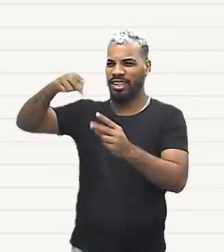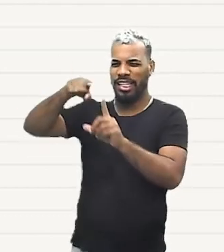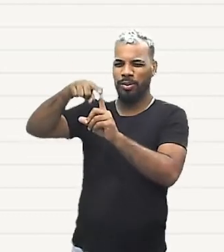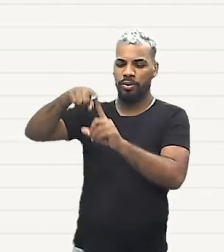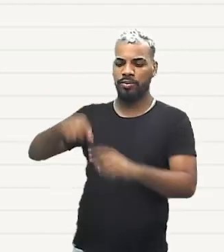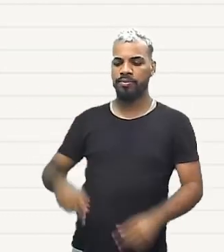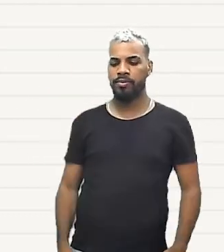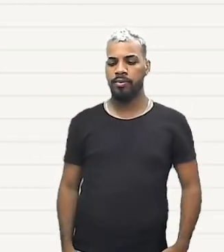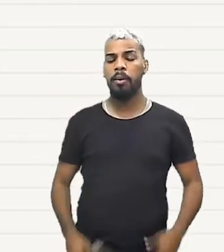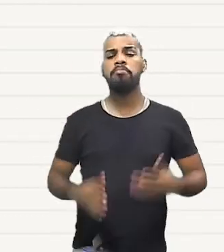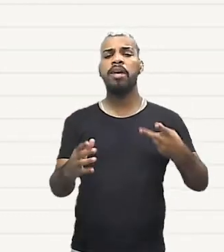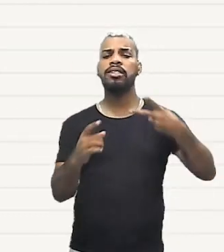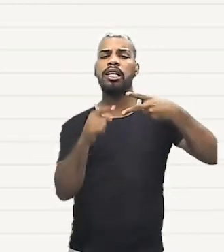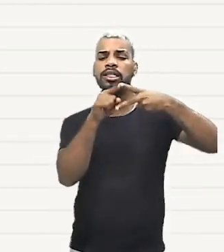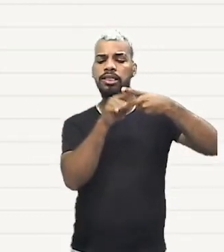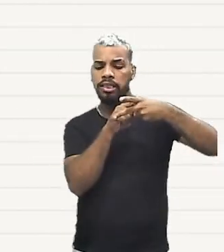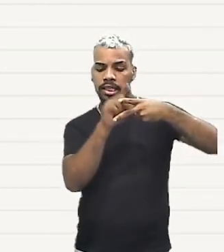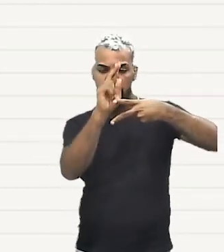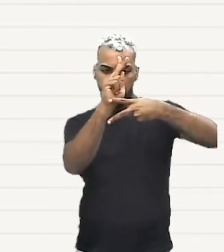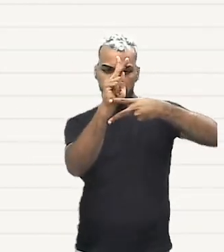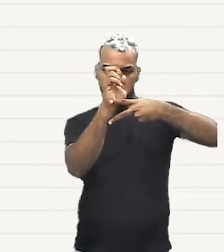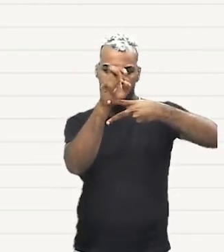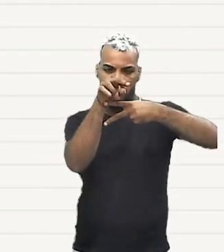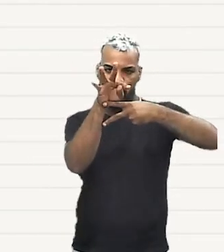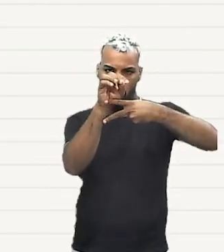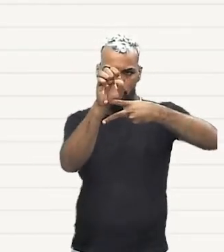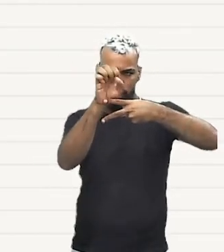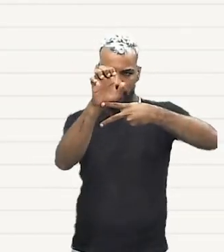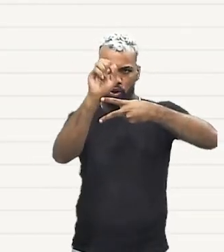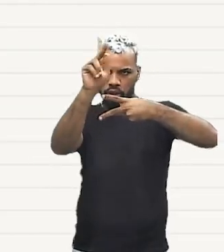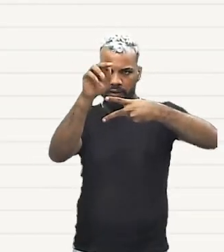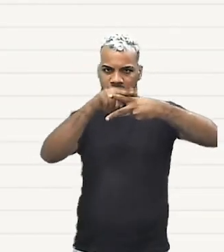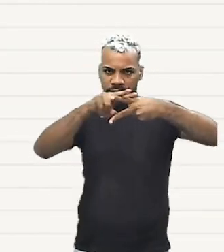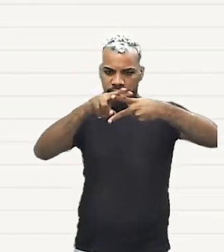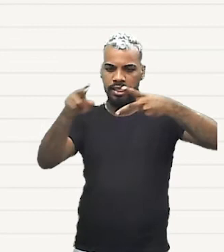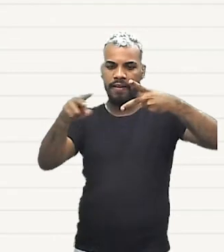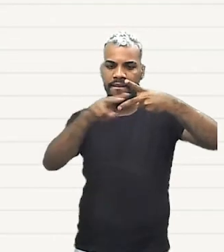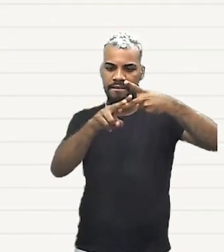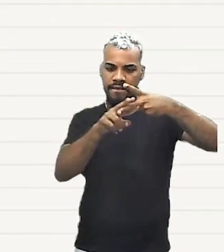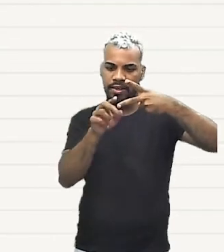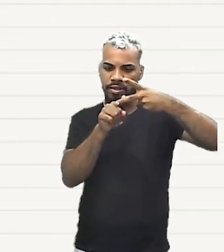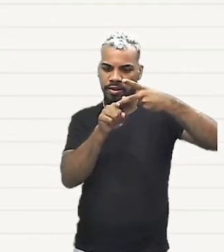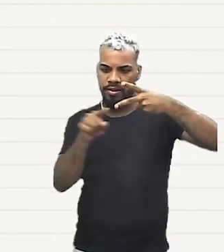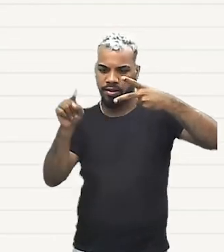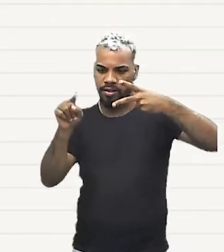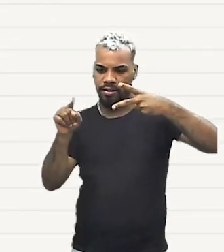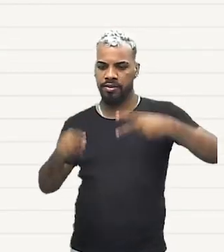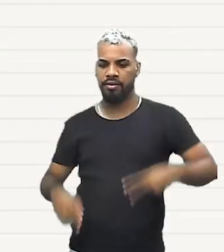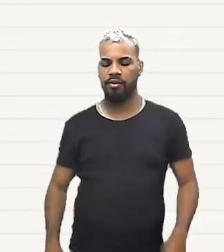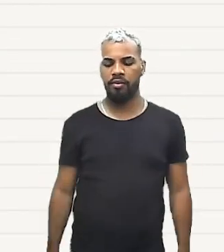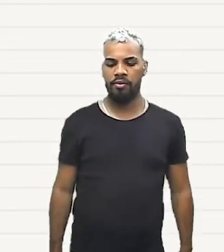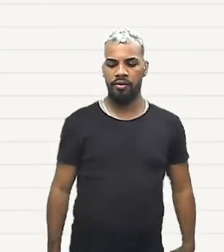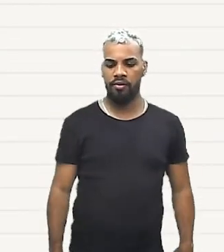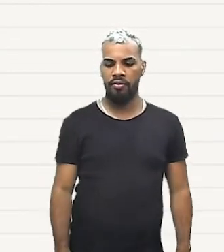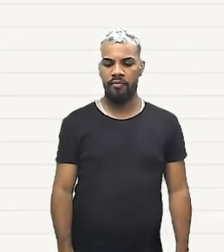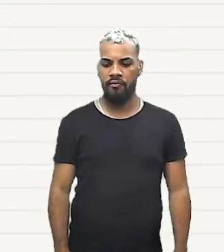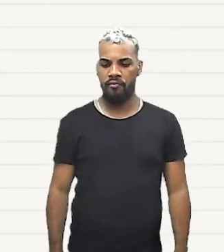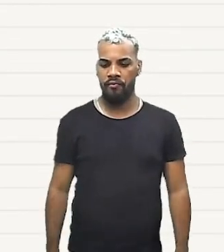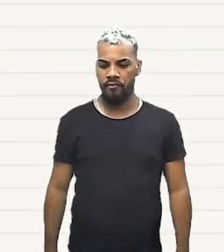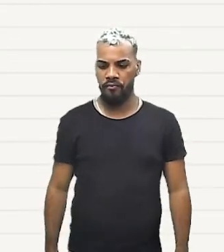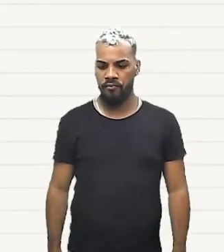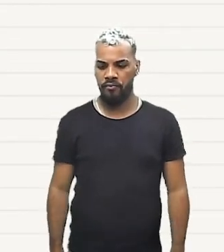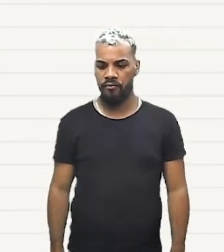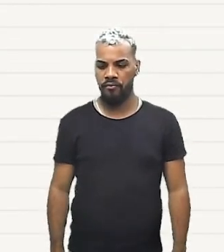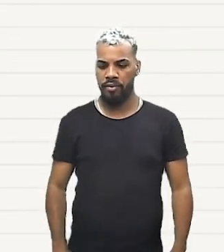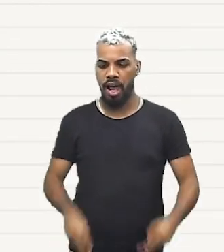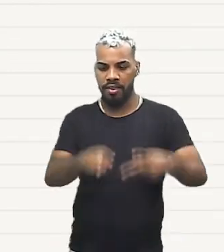olhe quando a gente trabalha com as exorses aí a gente lembra aqui eu vou ter a glicose